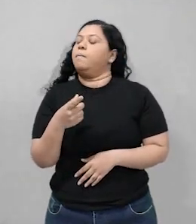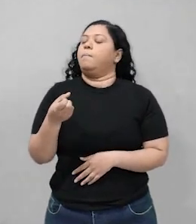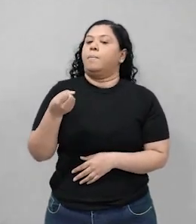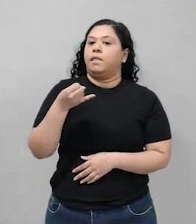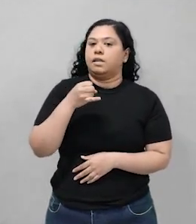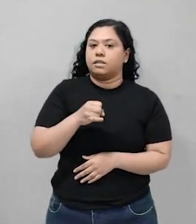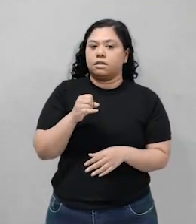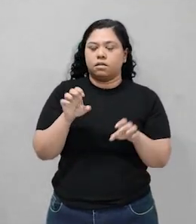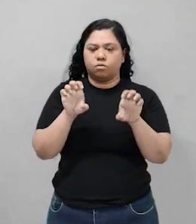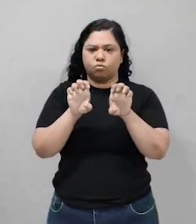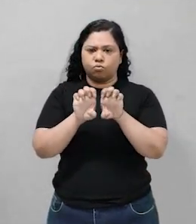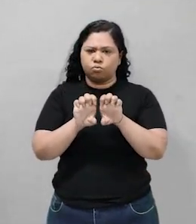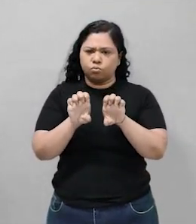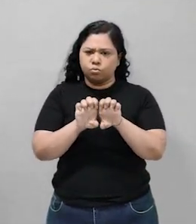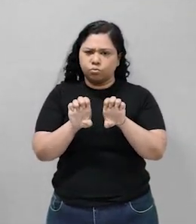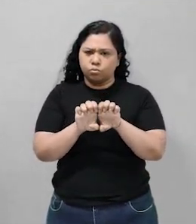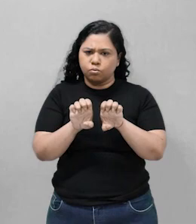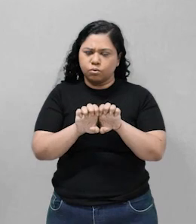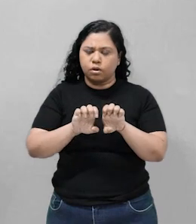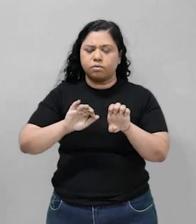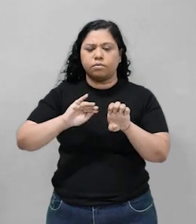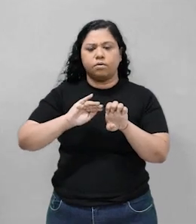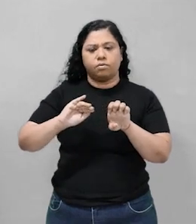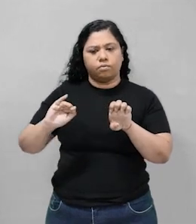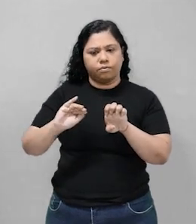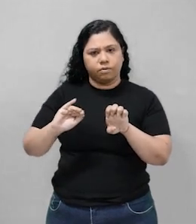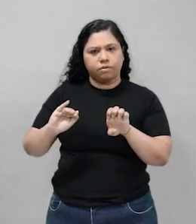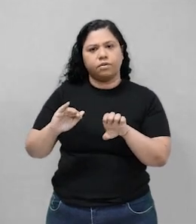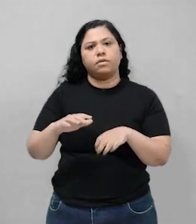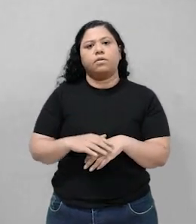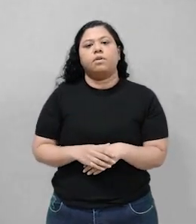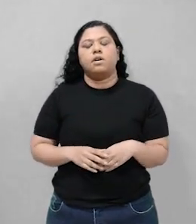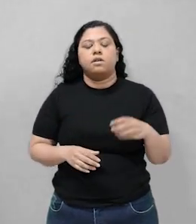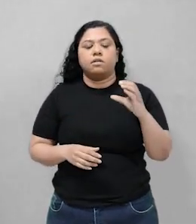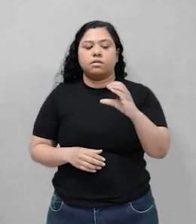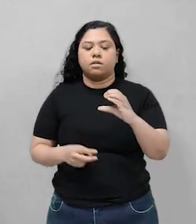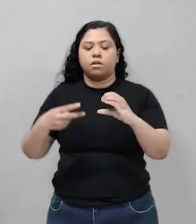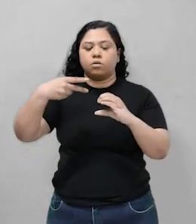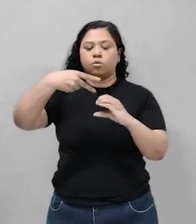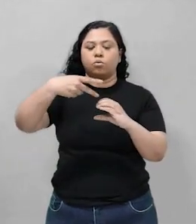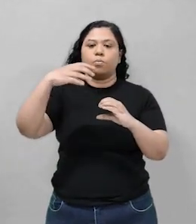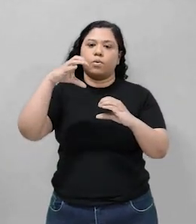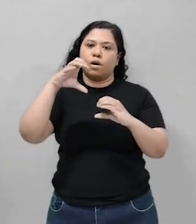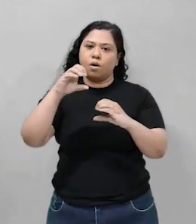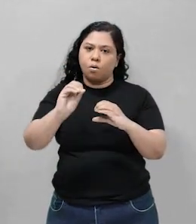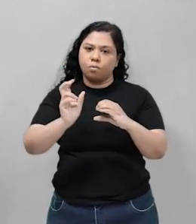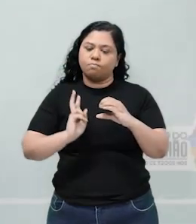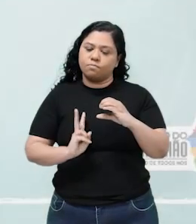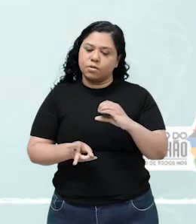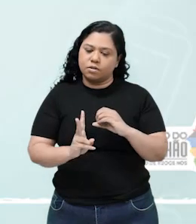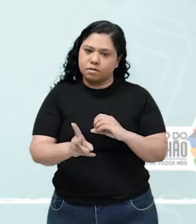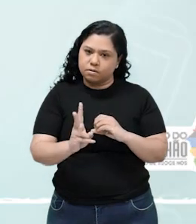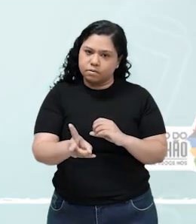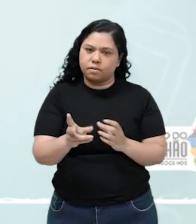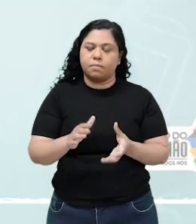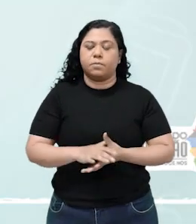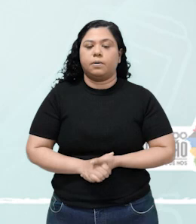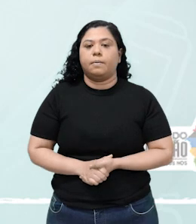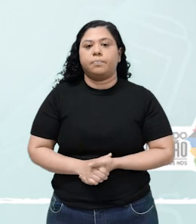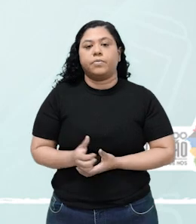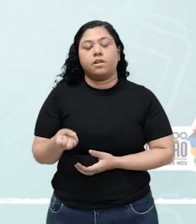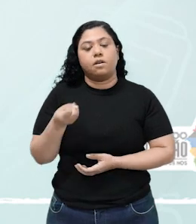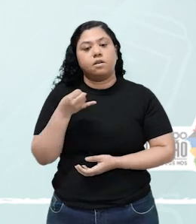da cadeia, a carbonila C+O irá aparecer, certo? Então, se a